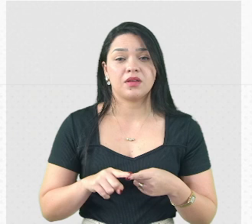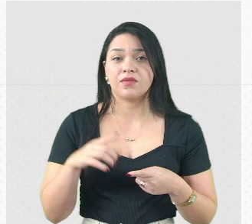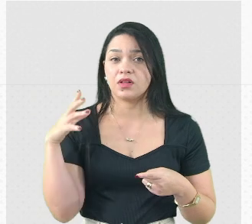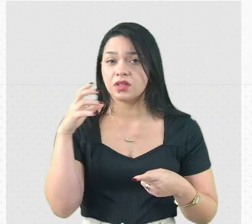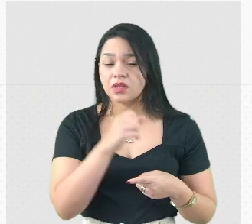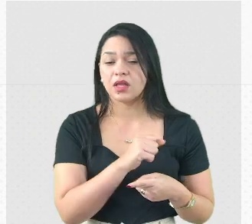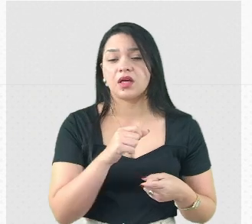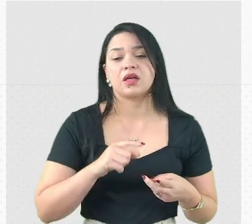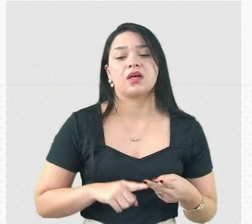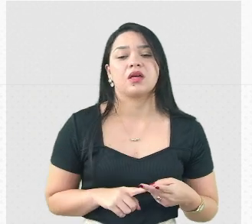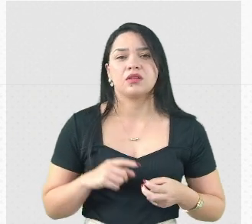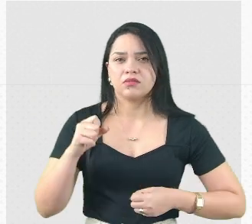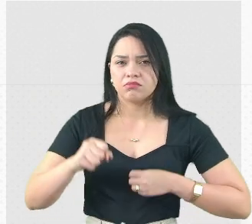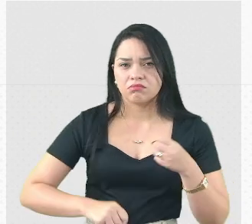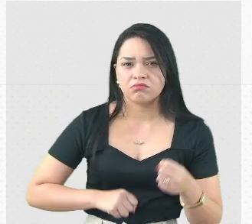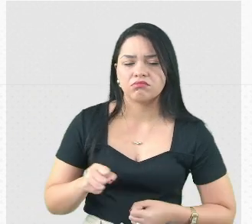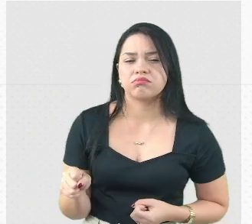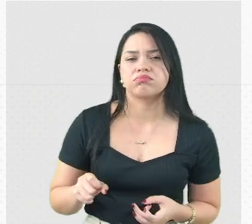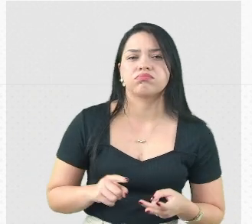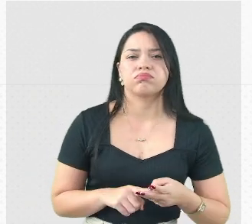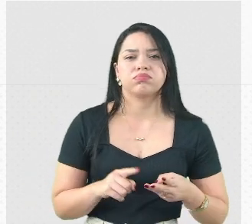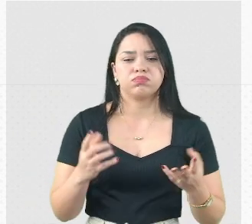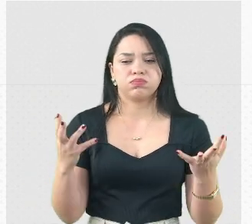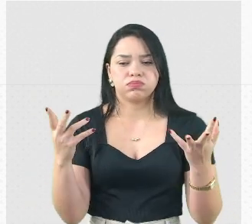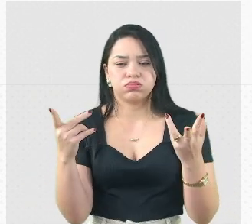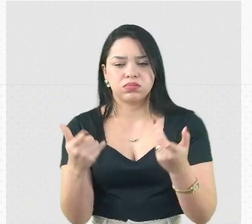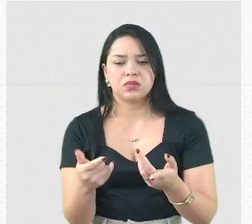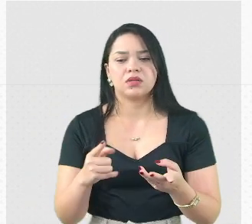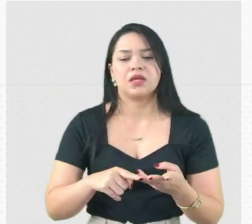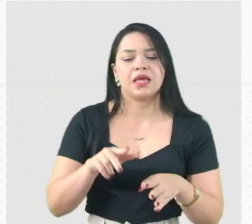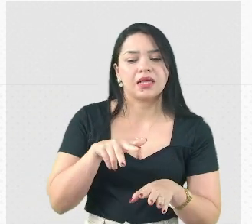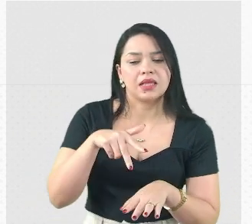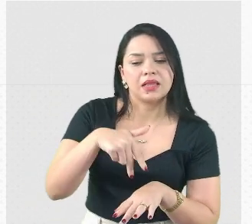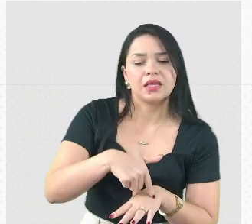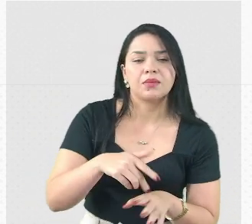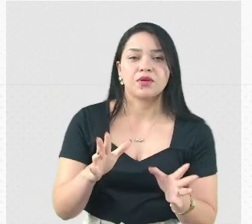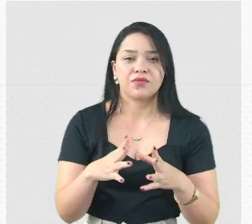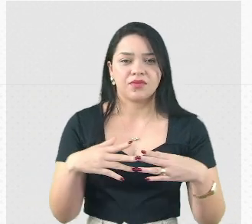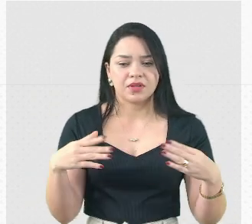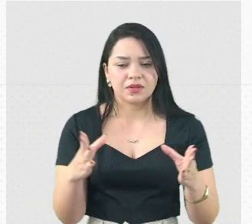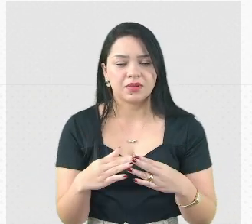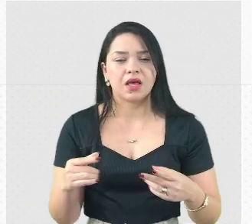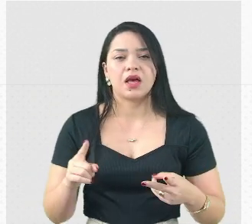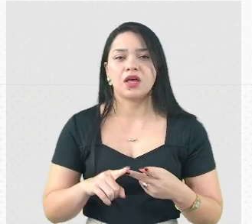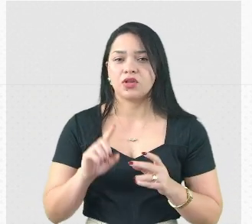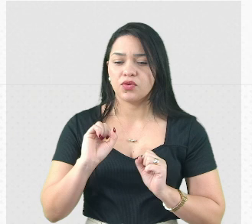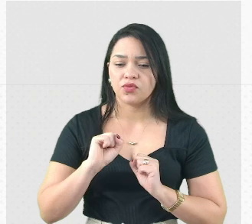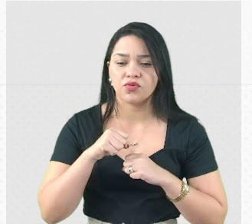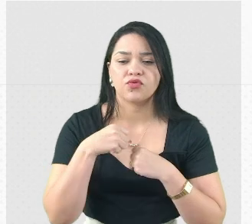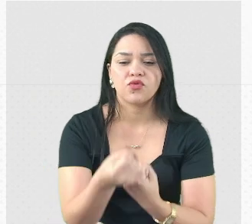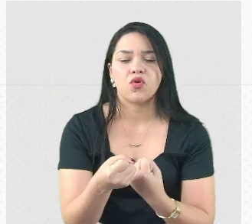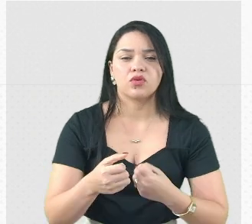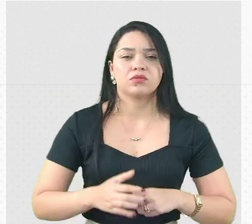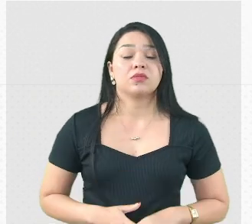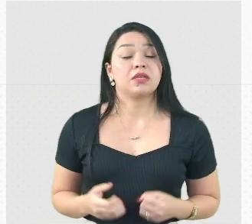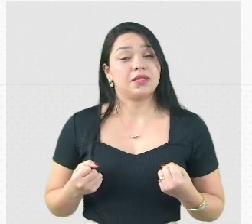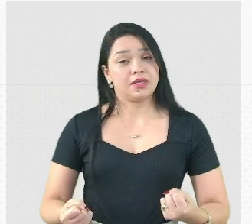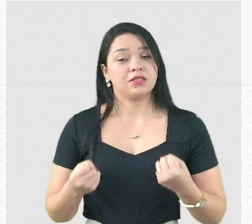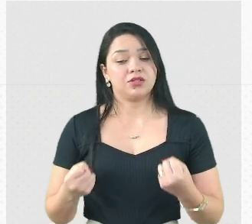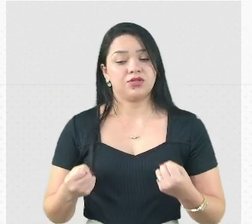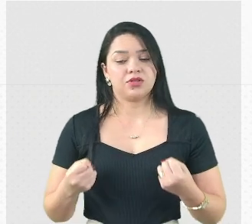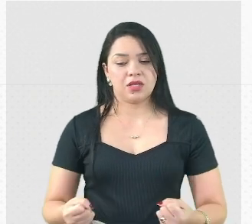velocidade, agilidade, coordenação motora, equilíbrio, flexibilidade,